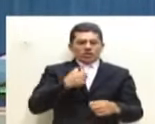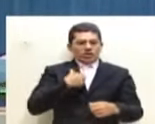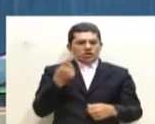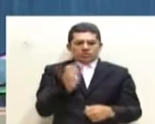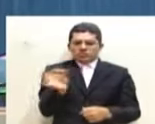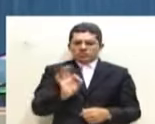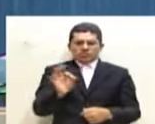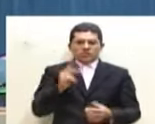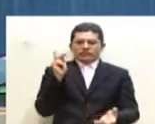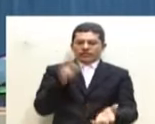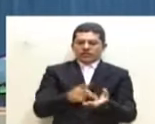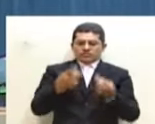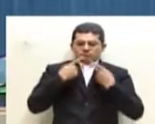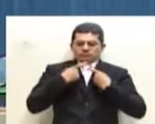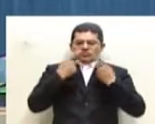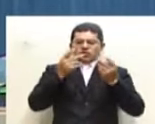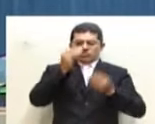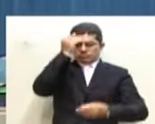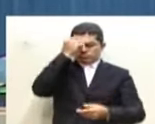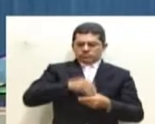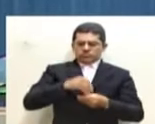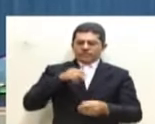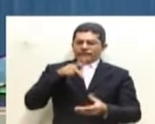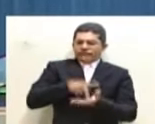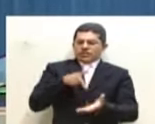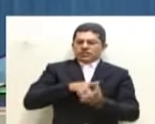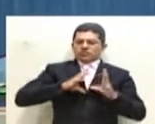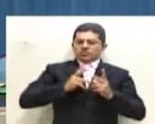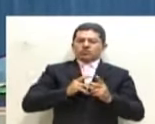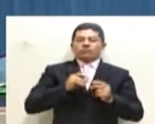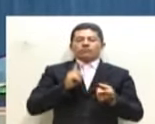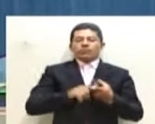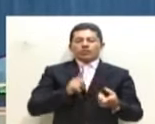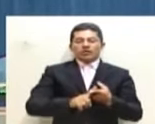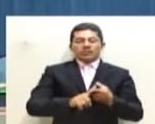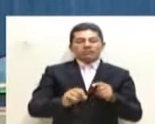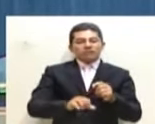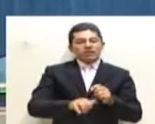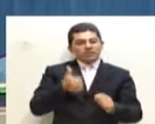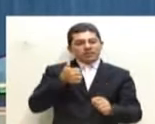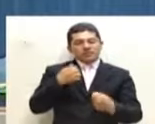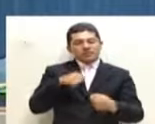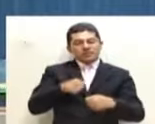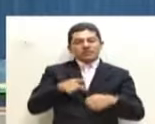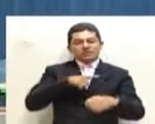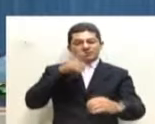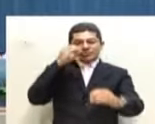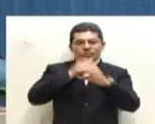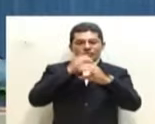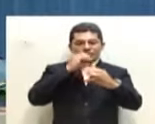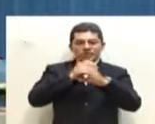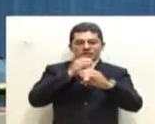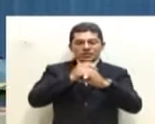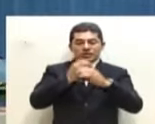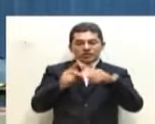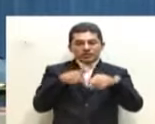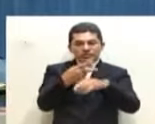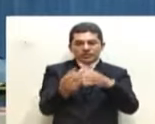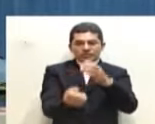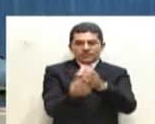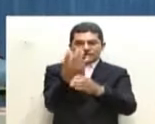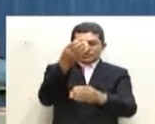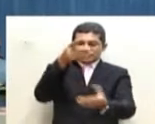tenho a verdade, por um simples motivo: não há verdade sem diálogo. E aqui nós aprendemos